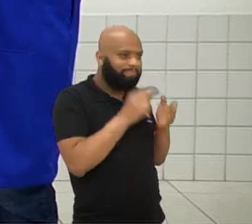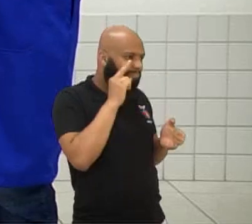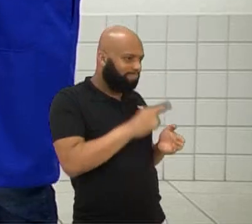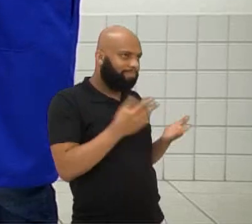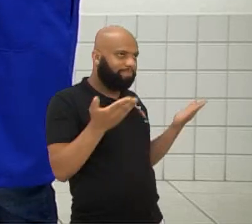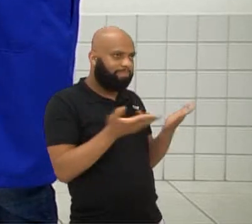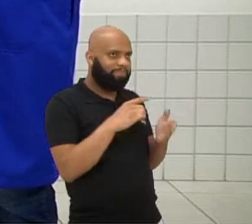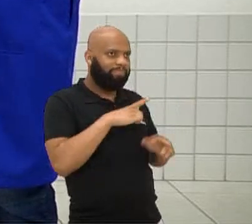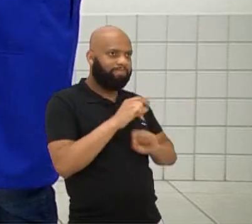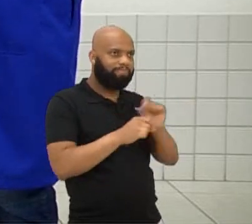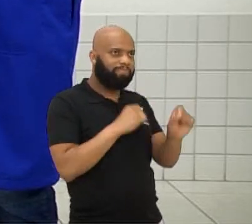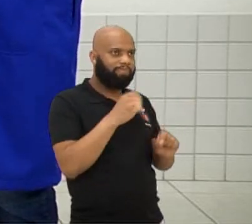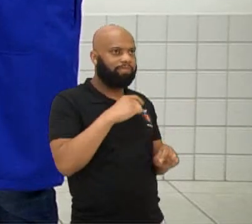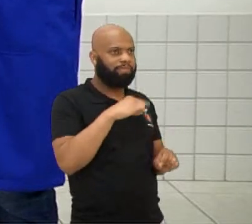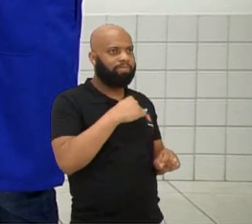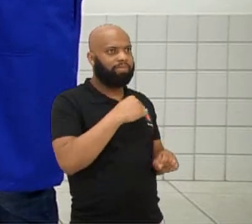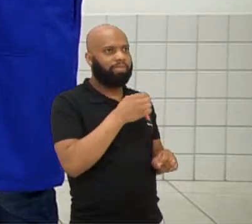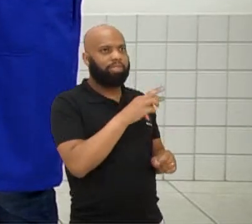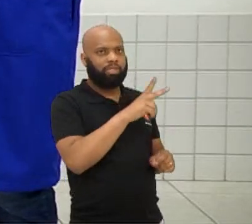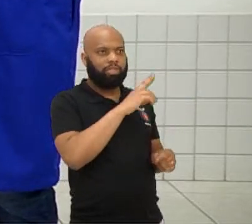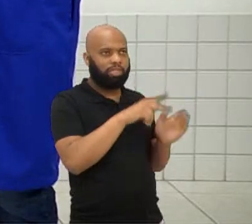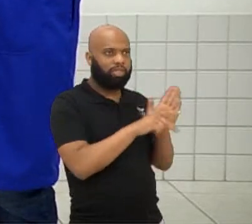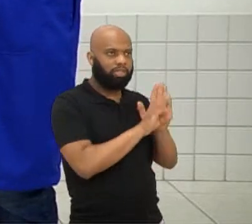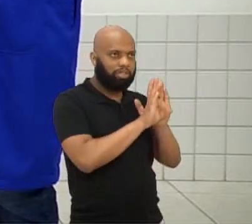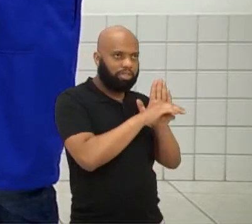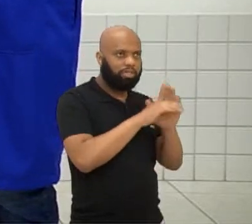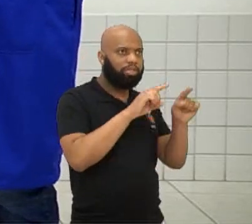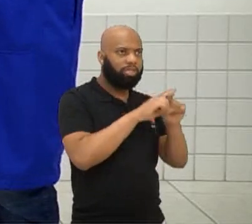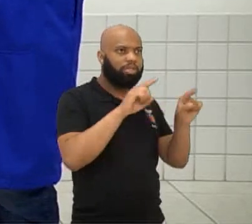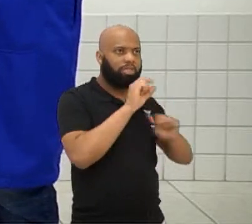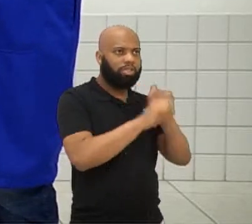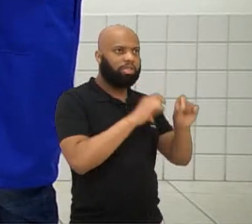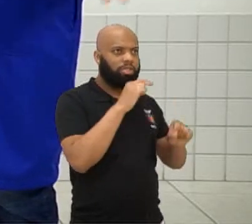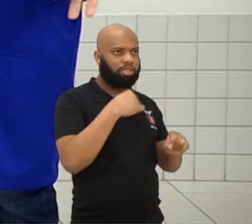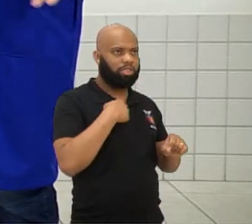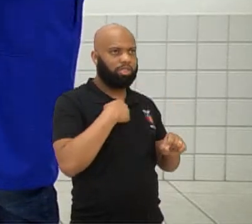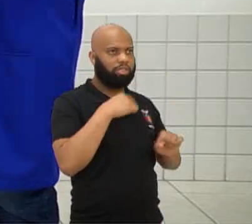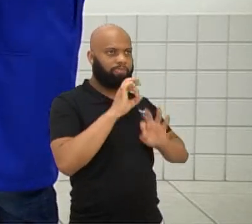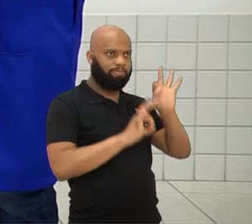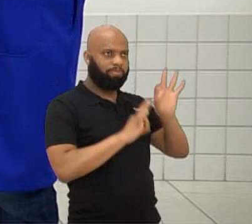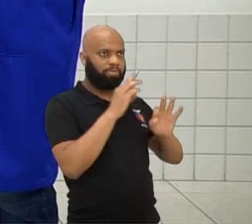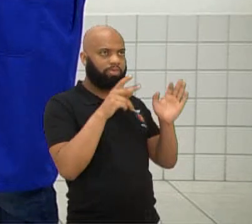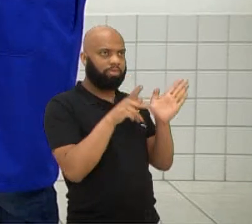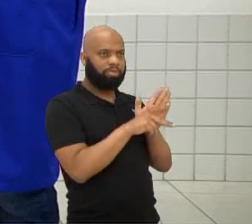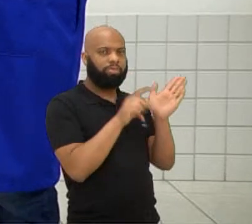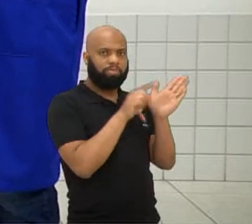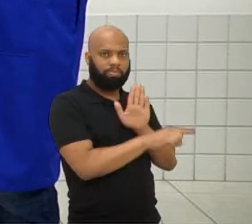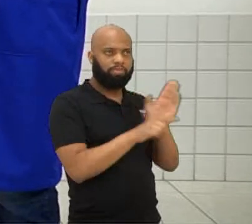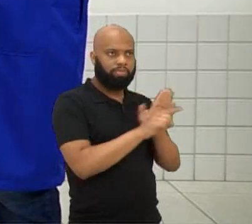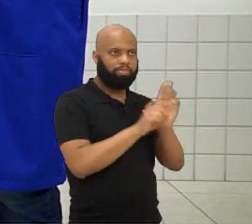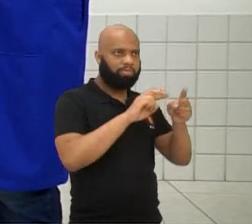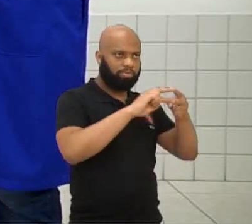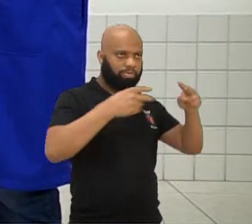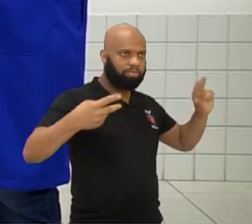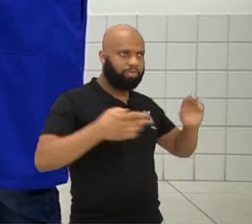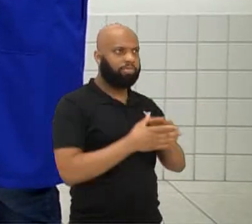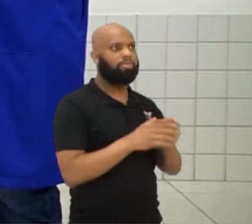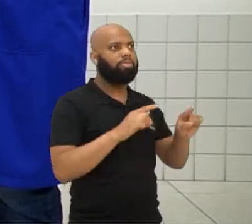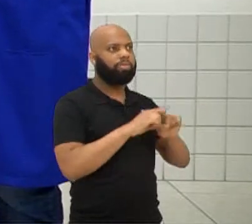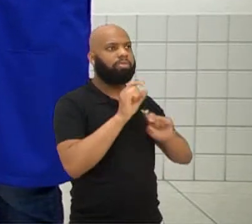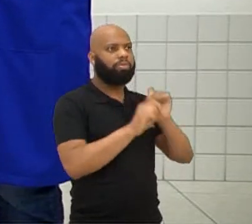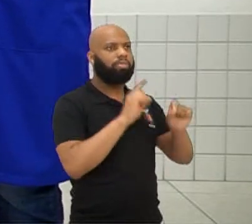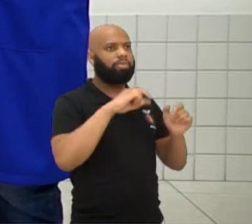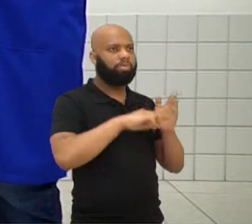agora me fugiu um pouco do conceito, tá? Que eu estava mais preparado para a questão genética. Então vamos lá, pessoal. A ideia